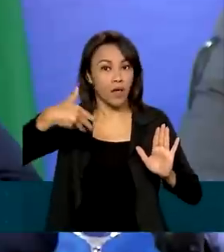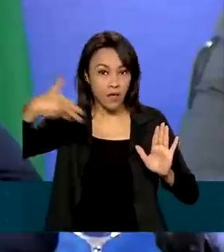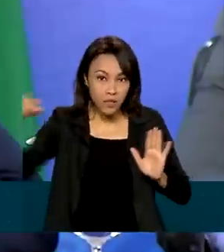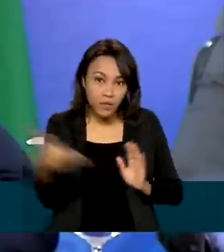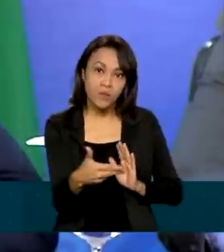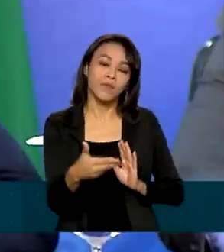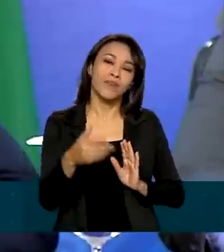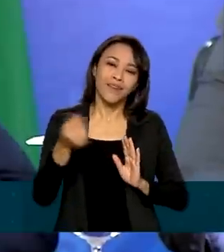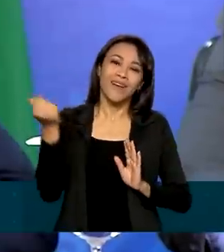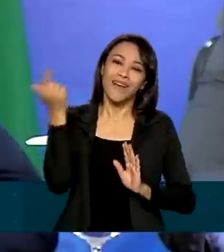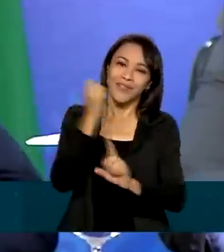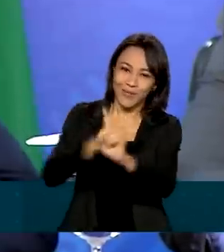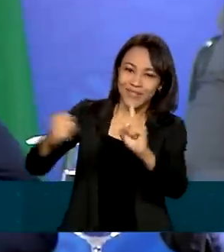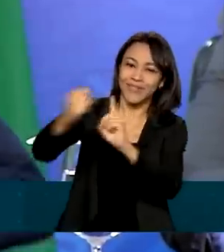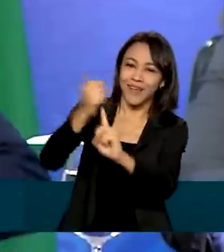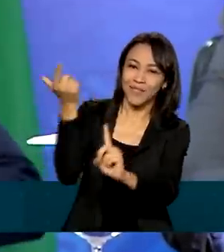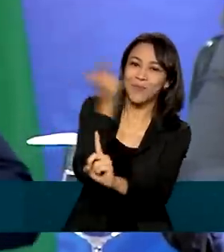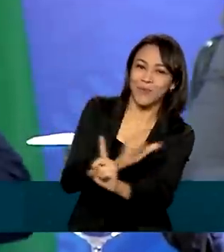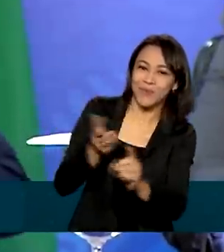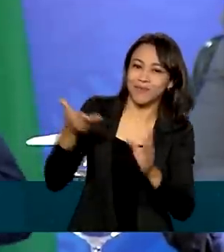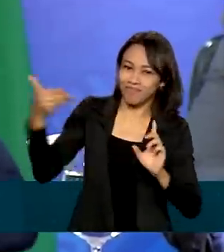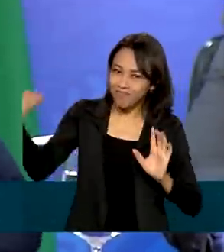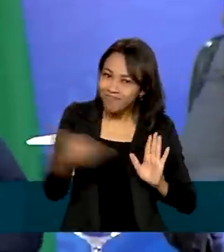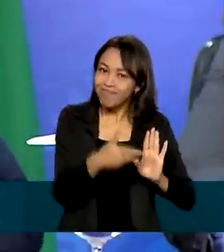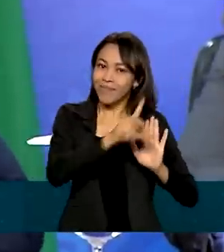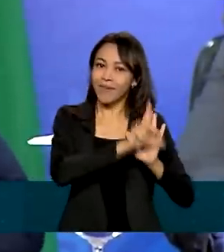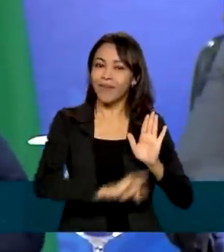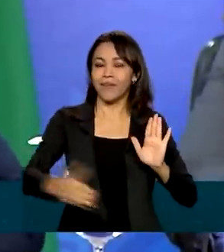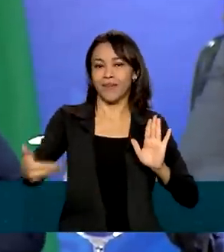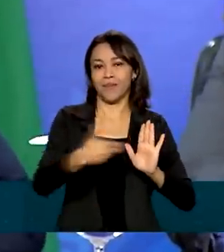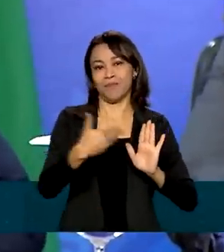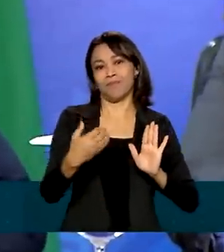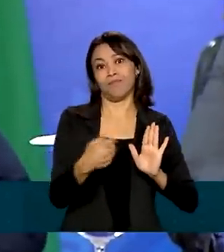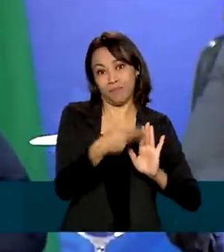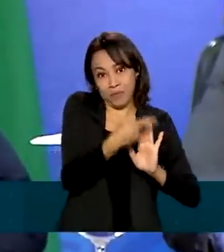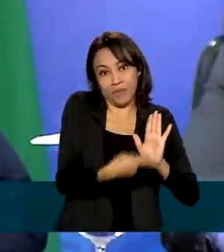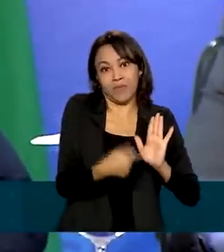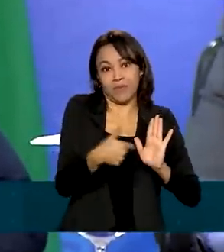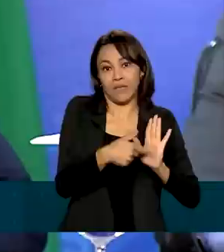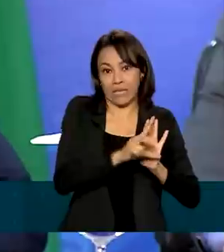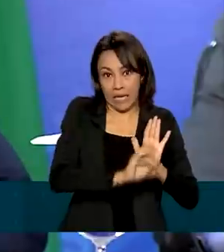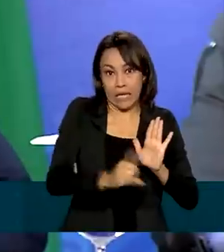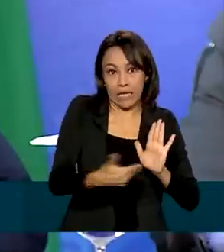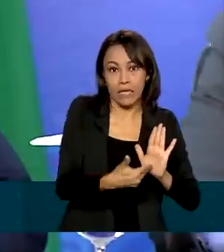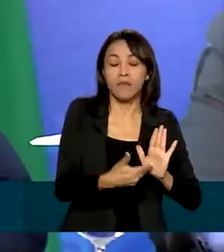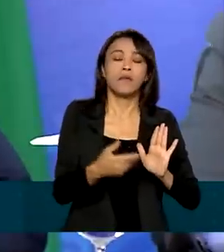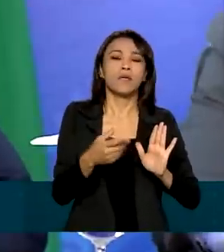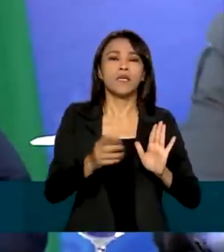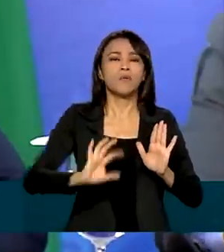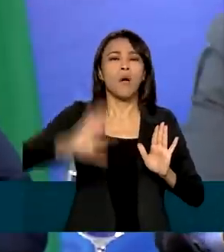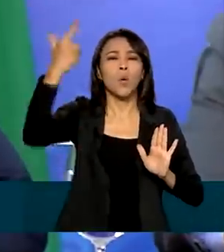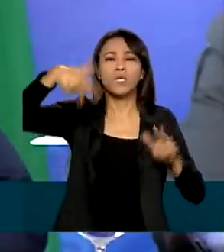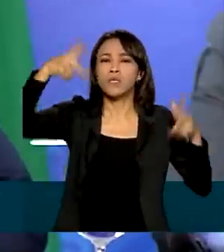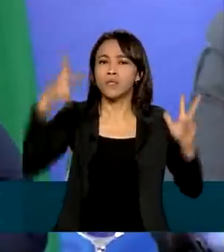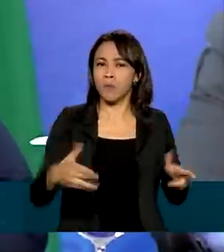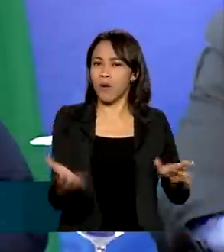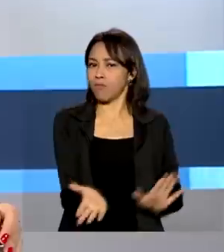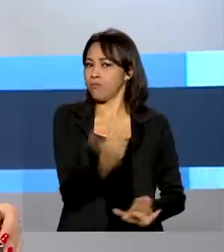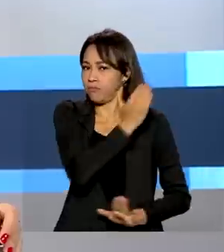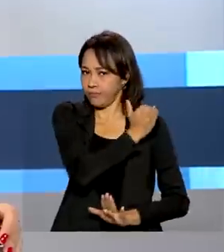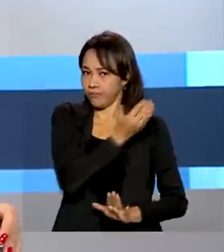Ganha a sociedade e um projeto que nos marca a todos, que a gente espera que nada mais semelhante